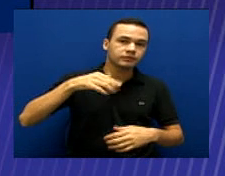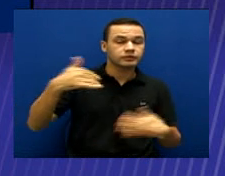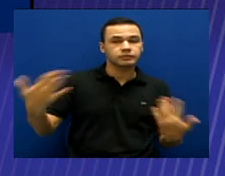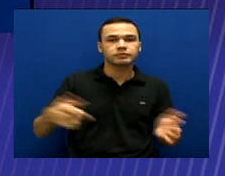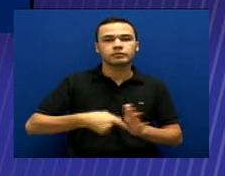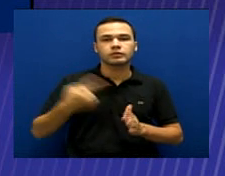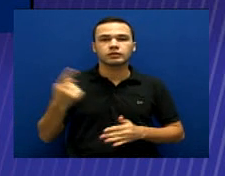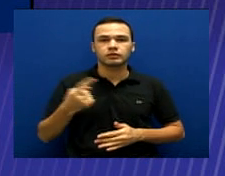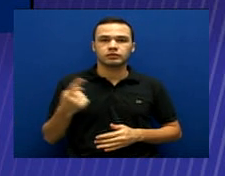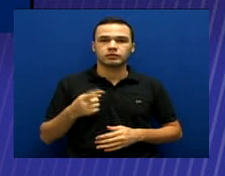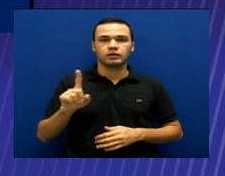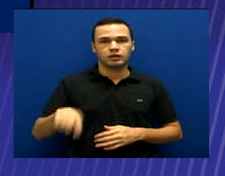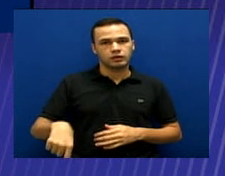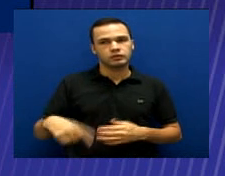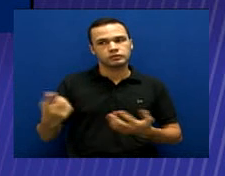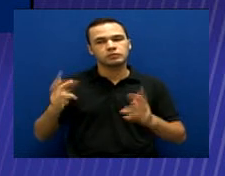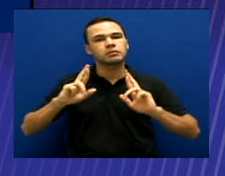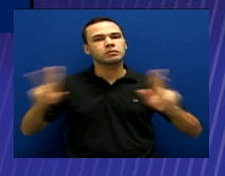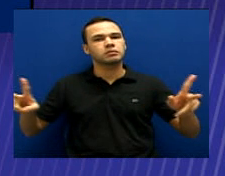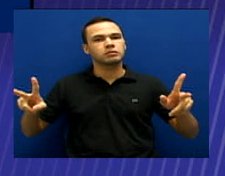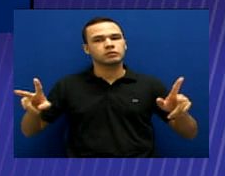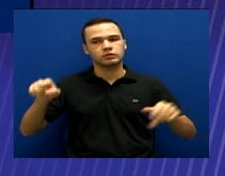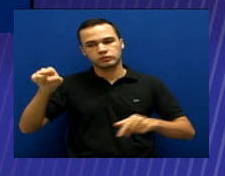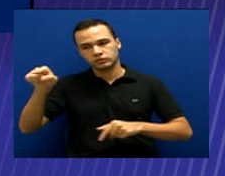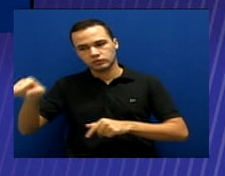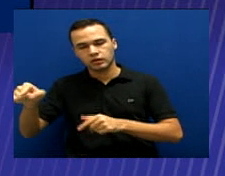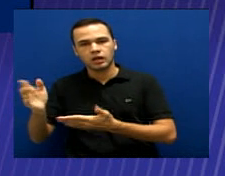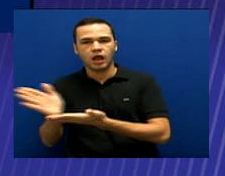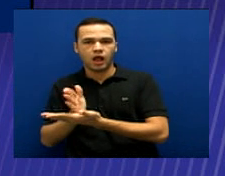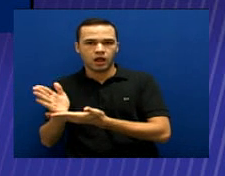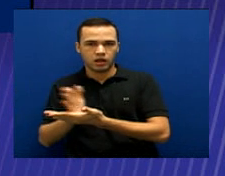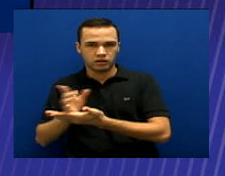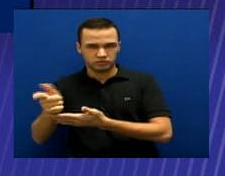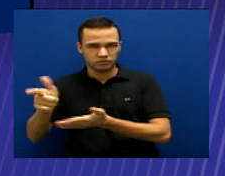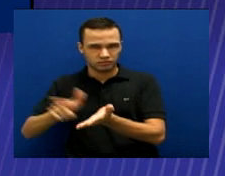primário que é a diferença entre as receitas